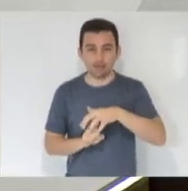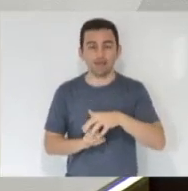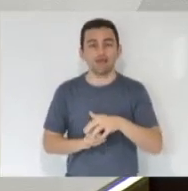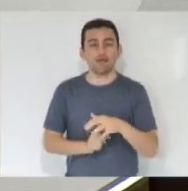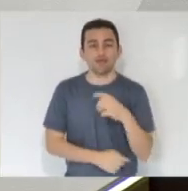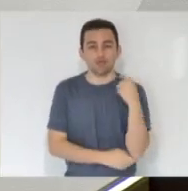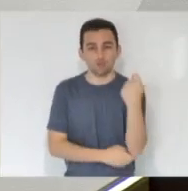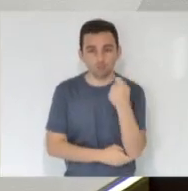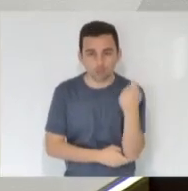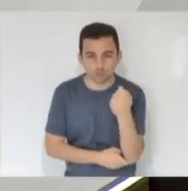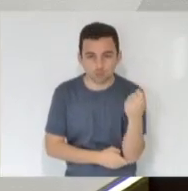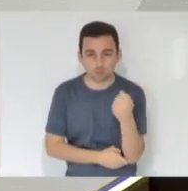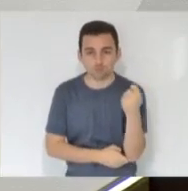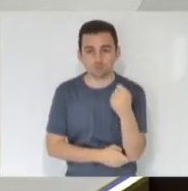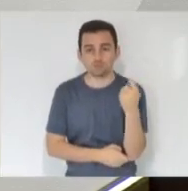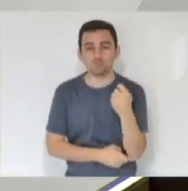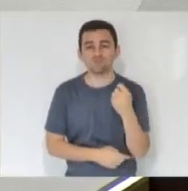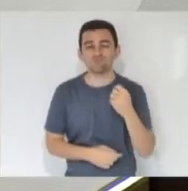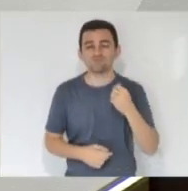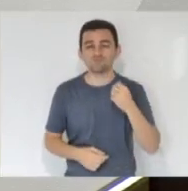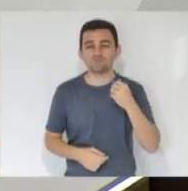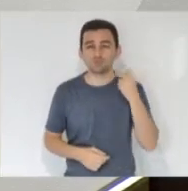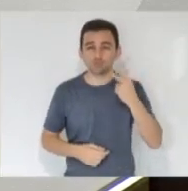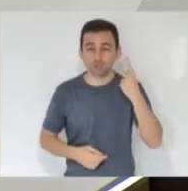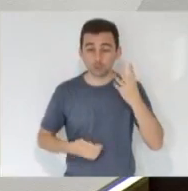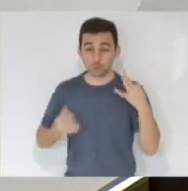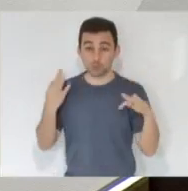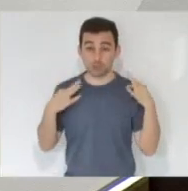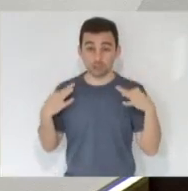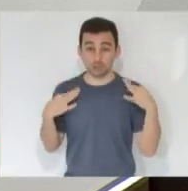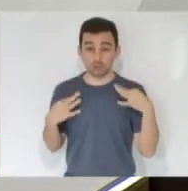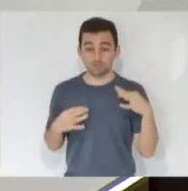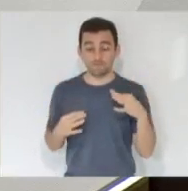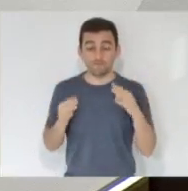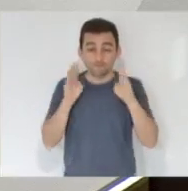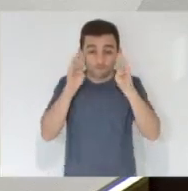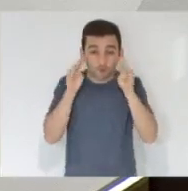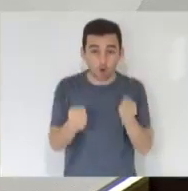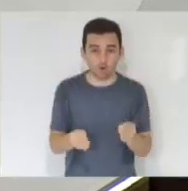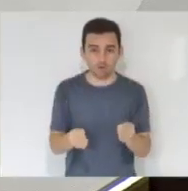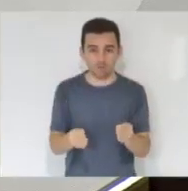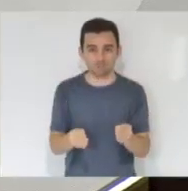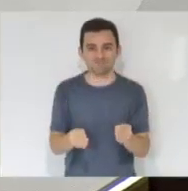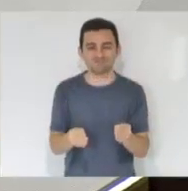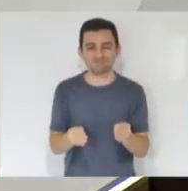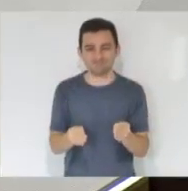Sul, fazer política de turismo concentrada, reviver